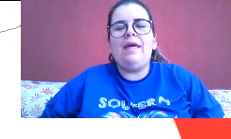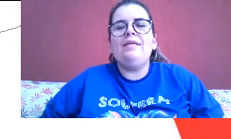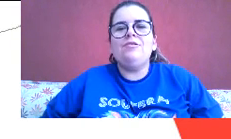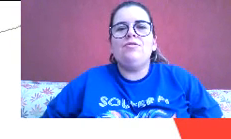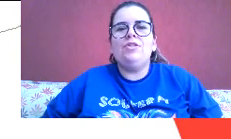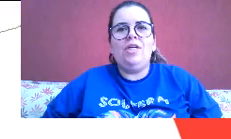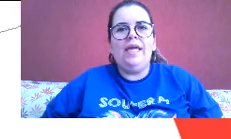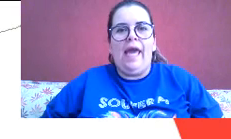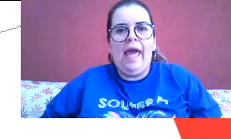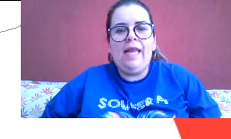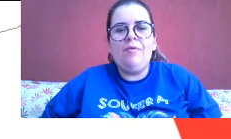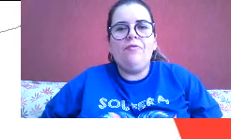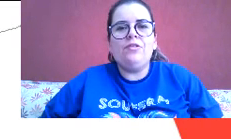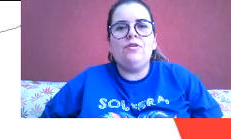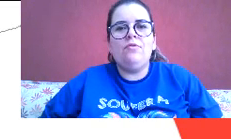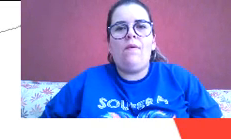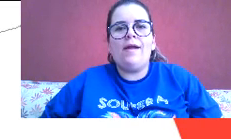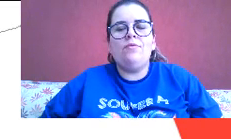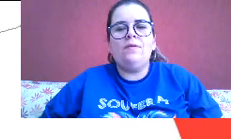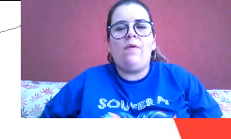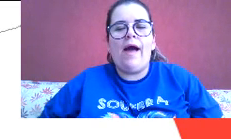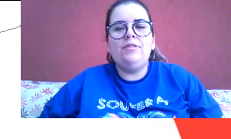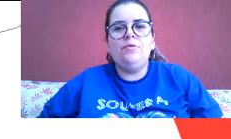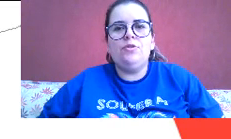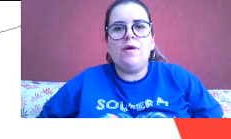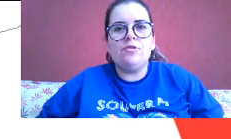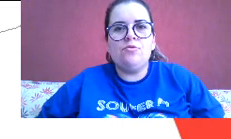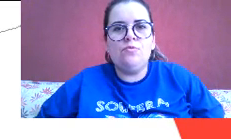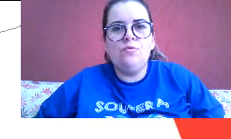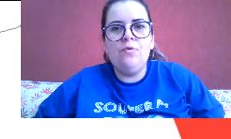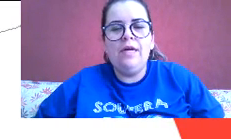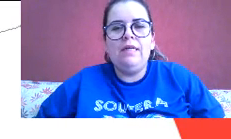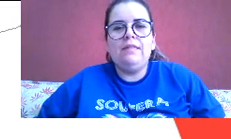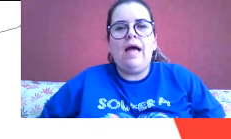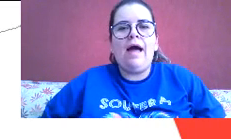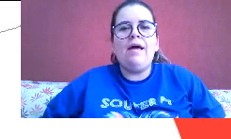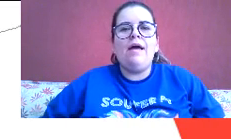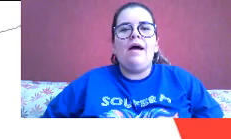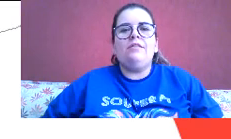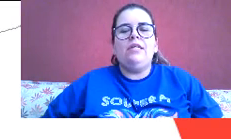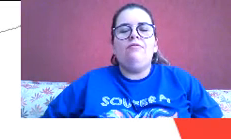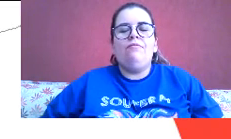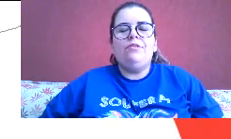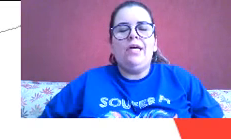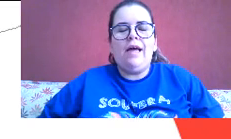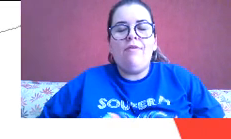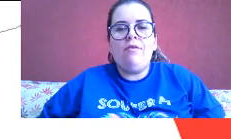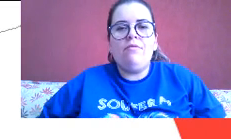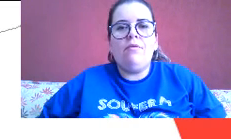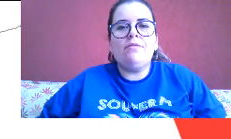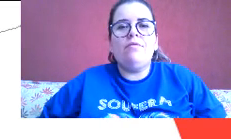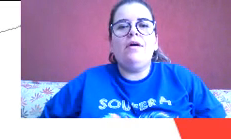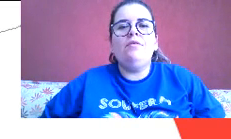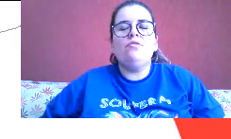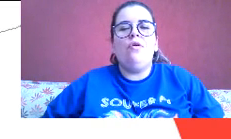não me conhece eu sou a tian Helen professora do quto ano ADM Iguaçu tá a tian já dava